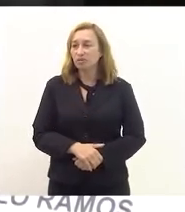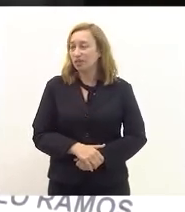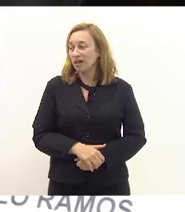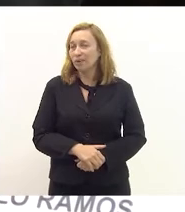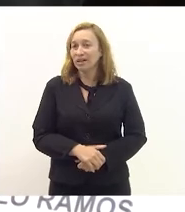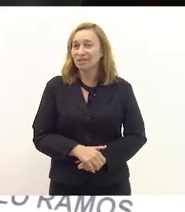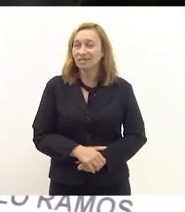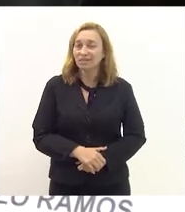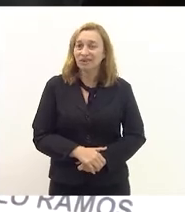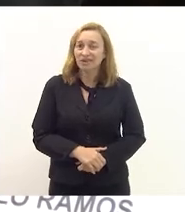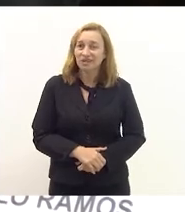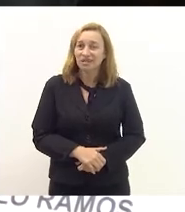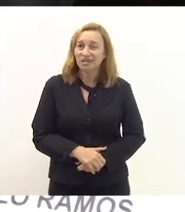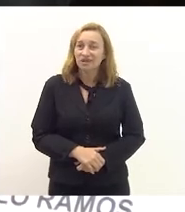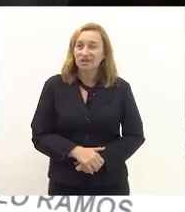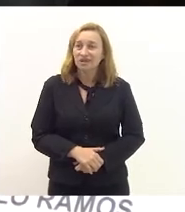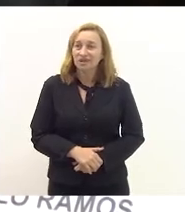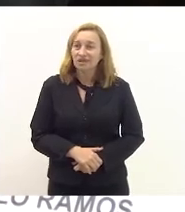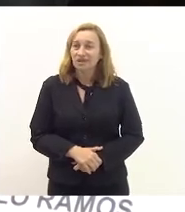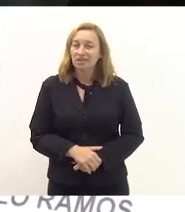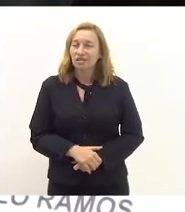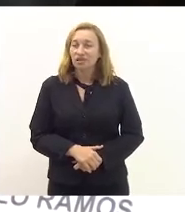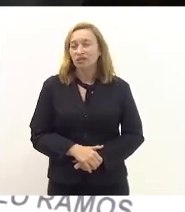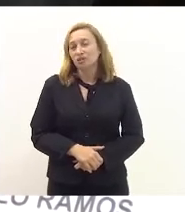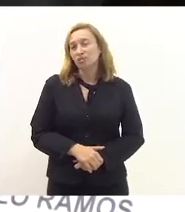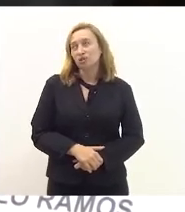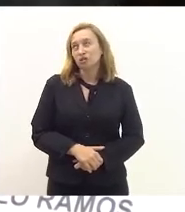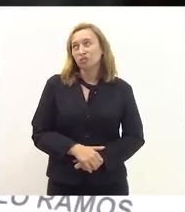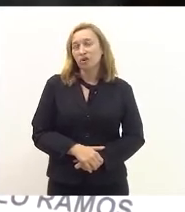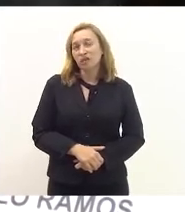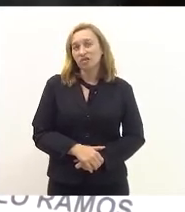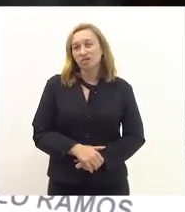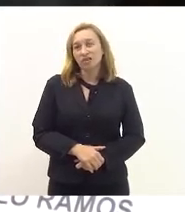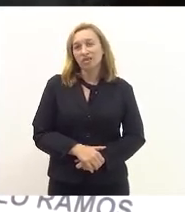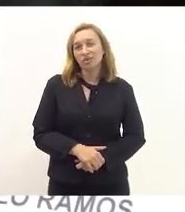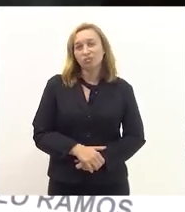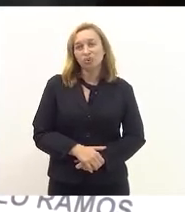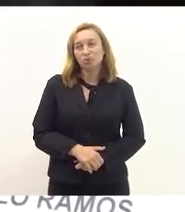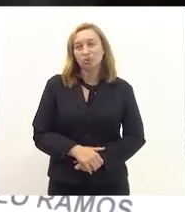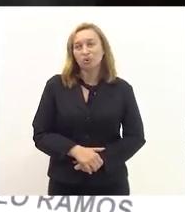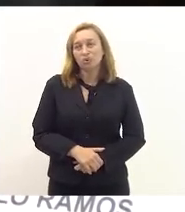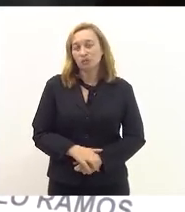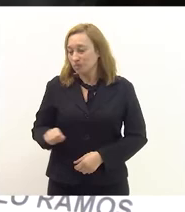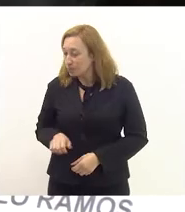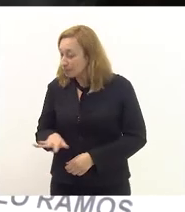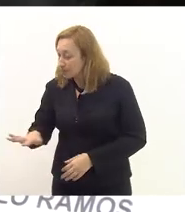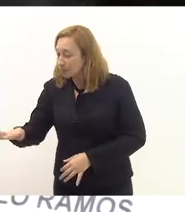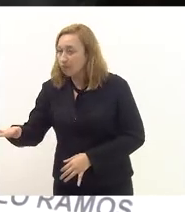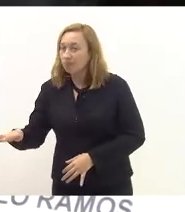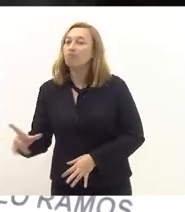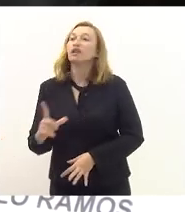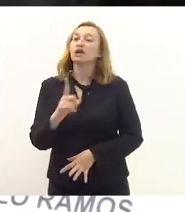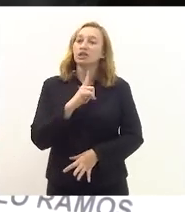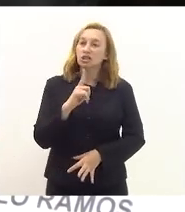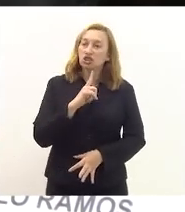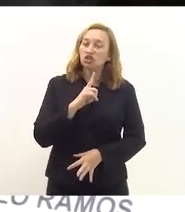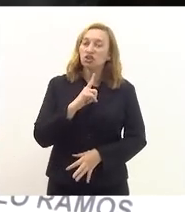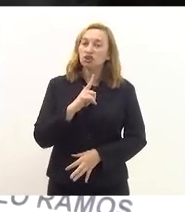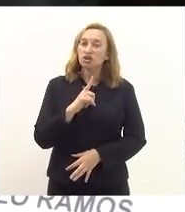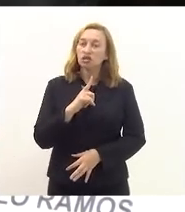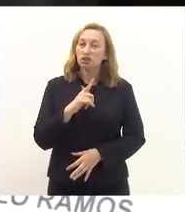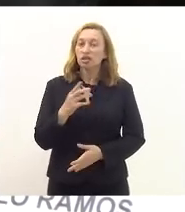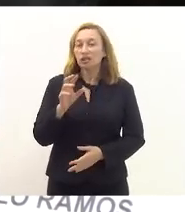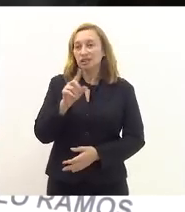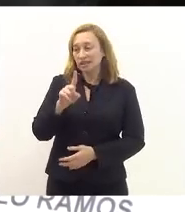Projeto Mutirão, exatamente, quem falou? Zezinho, claro, Zezinho, é isso aí. Então, nas comunidades, a gente tinha uma presença, e o